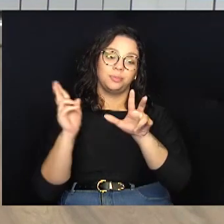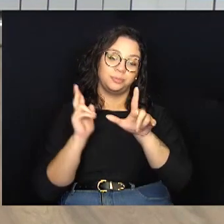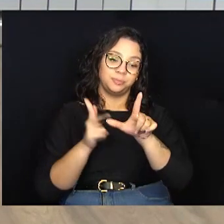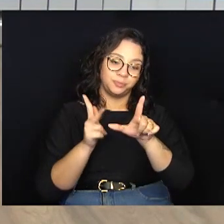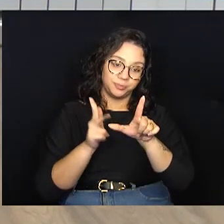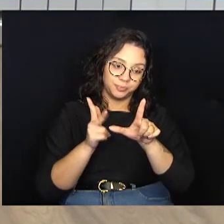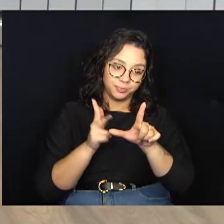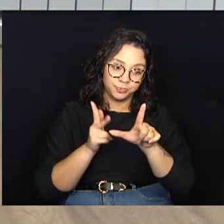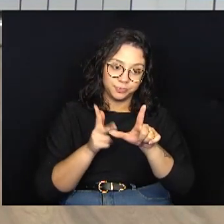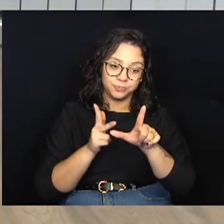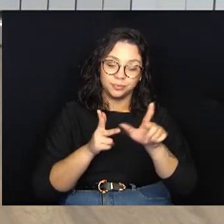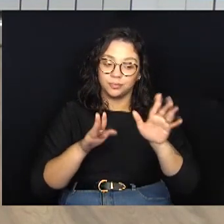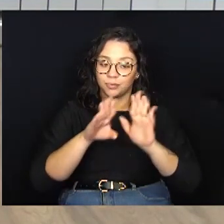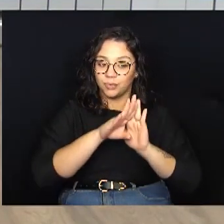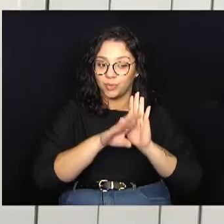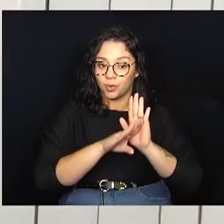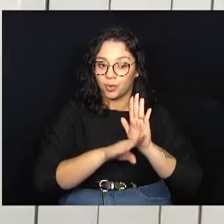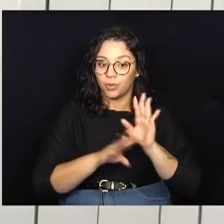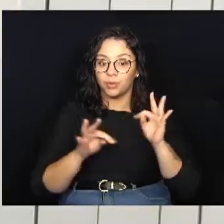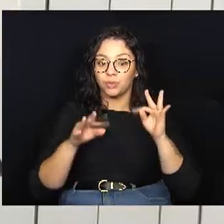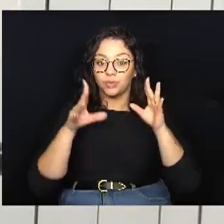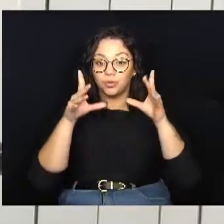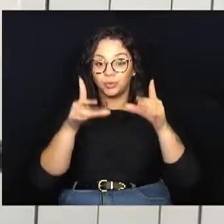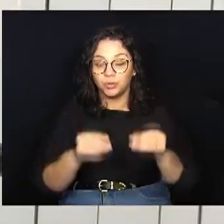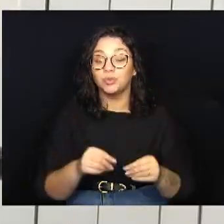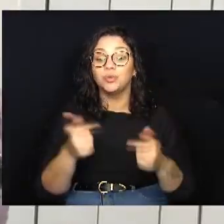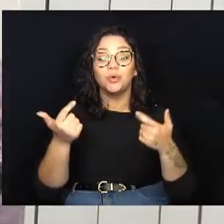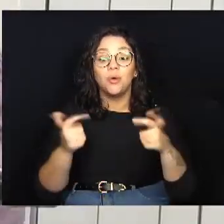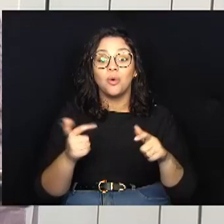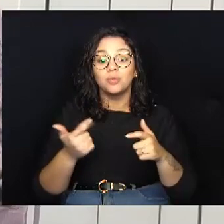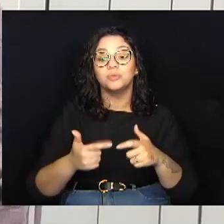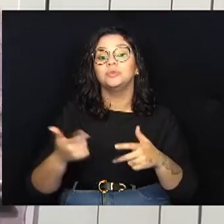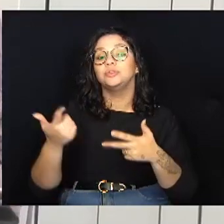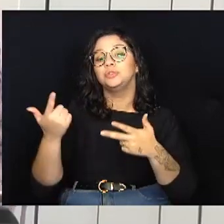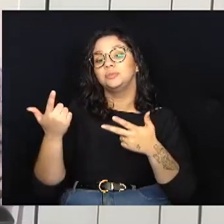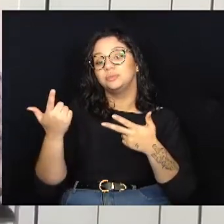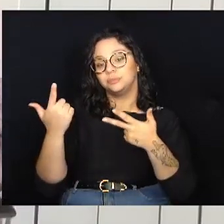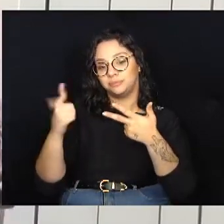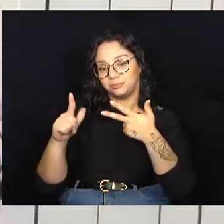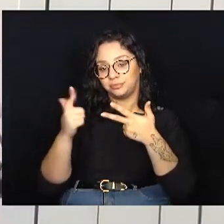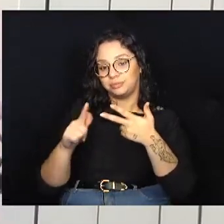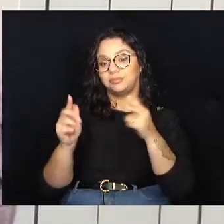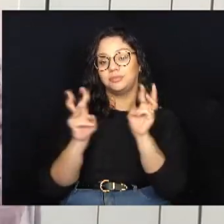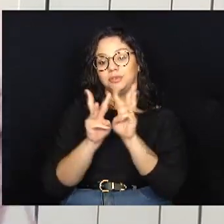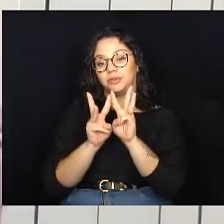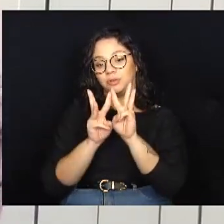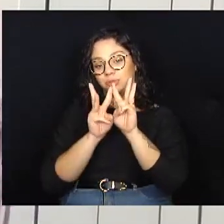A pauta completa está lá, olha, www.campinas.gov.br.